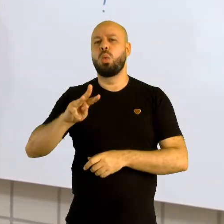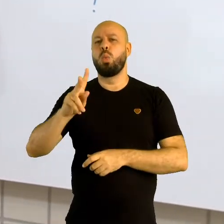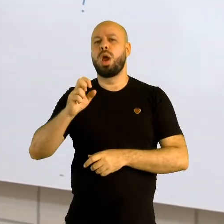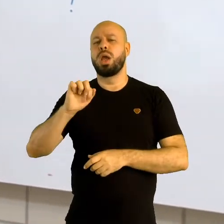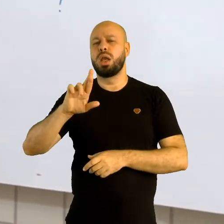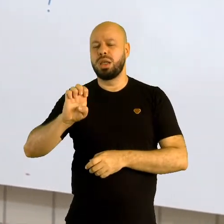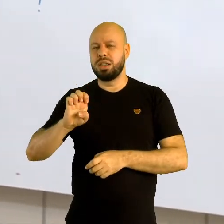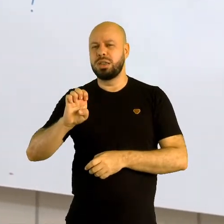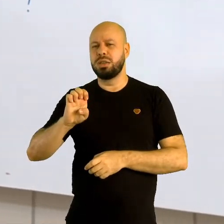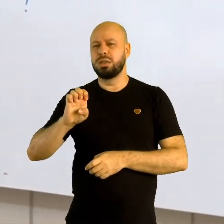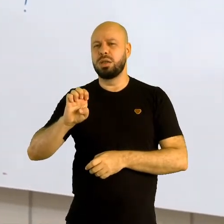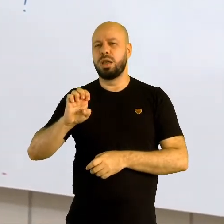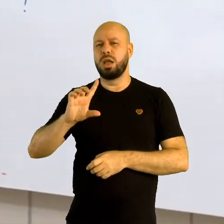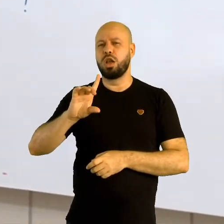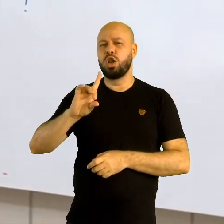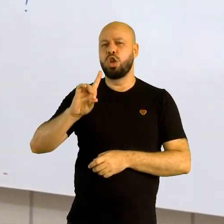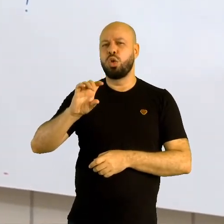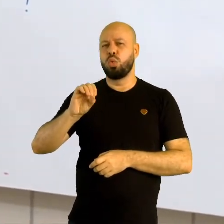do you live?